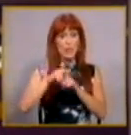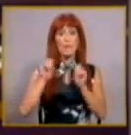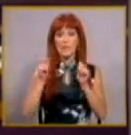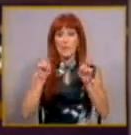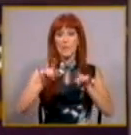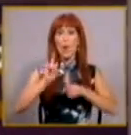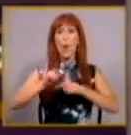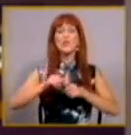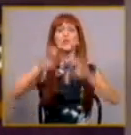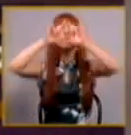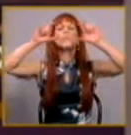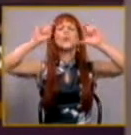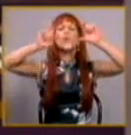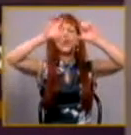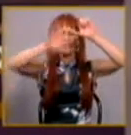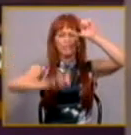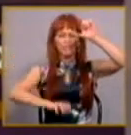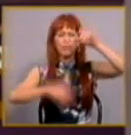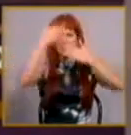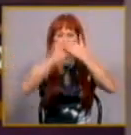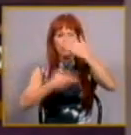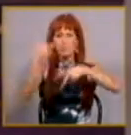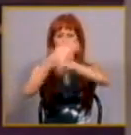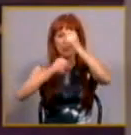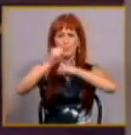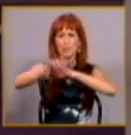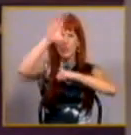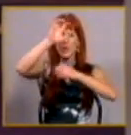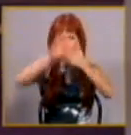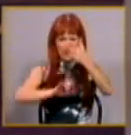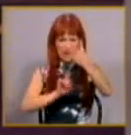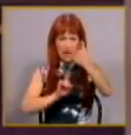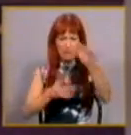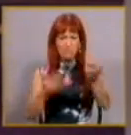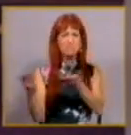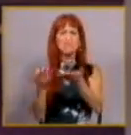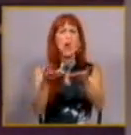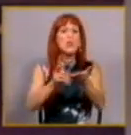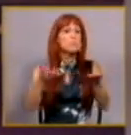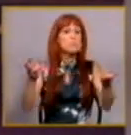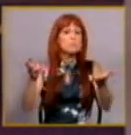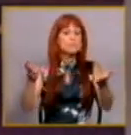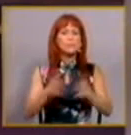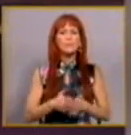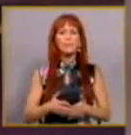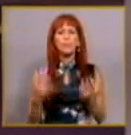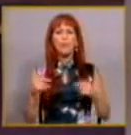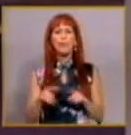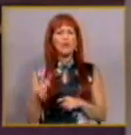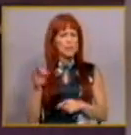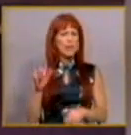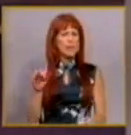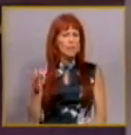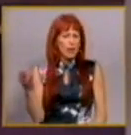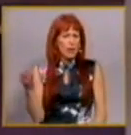também aquele que vai ser o preâmbulo desta mesma moção de censura que o Partido Socialista vai apresentar, naturalmente. Mas para o Partido